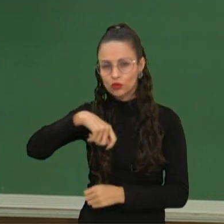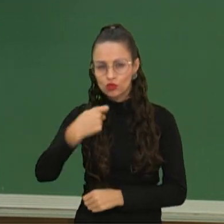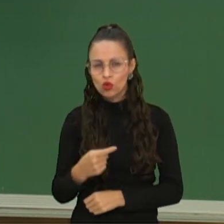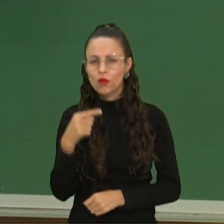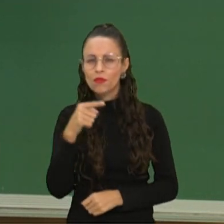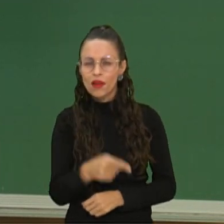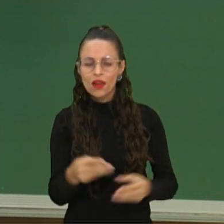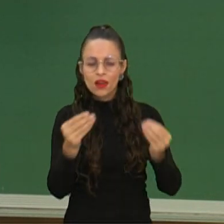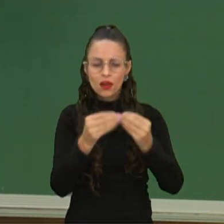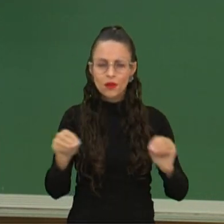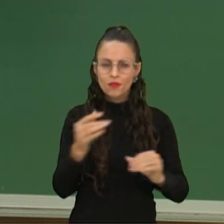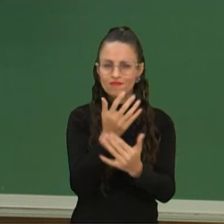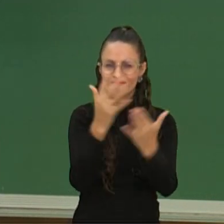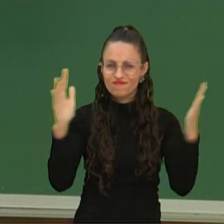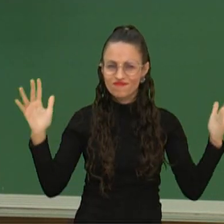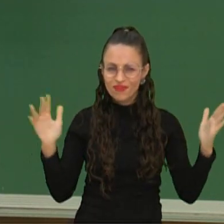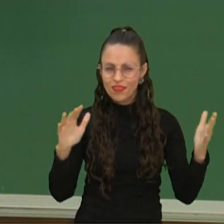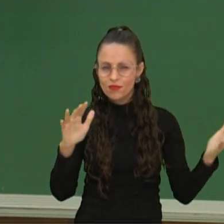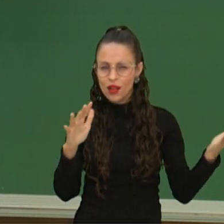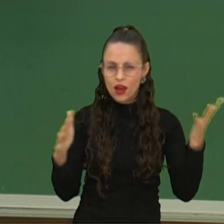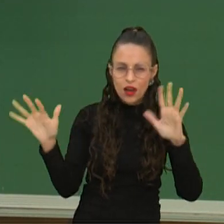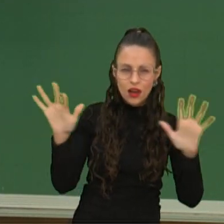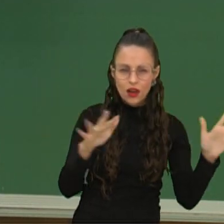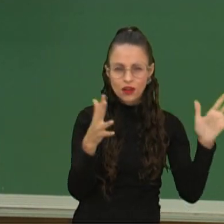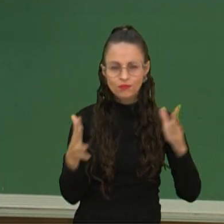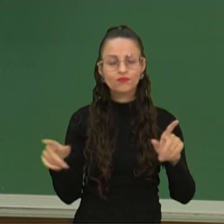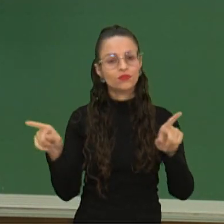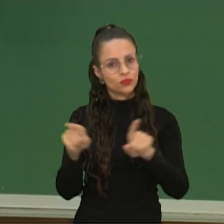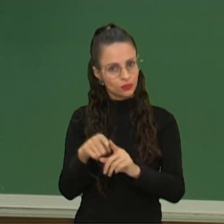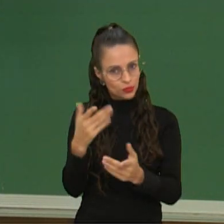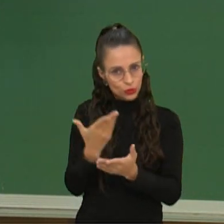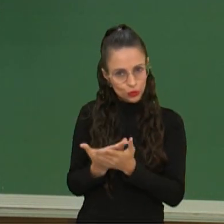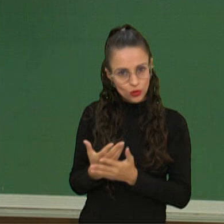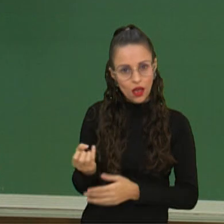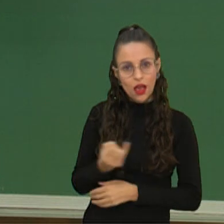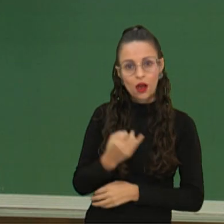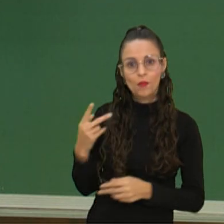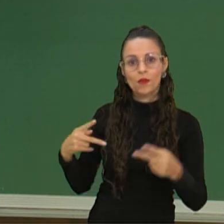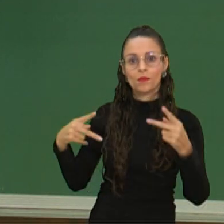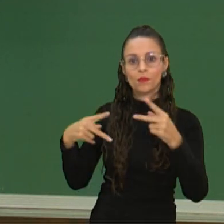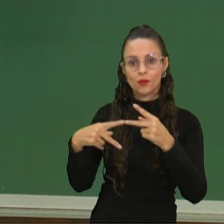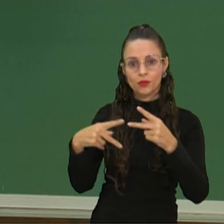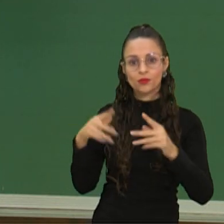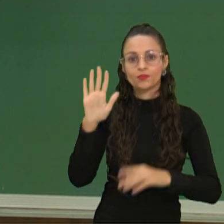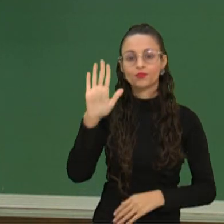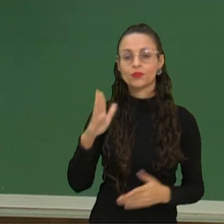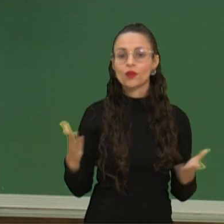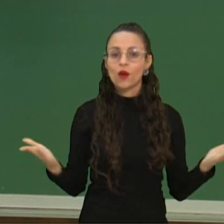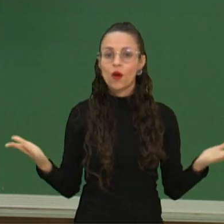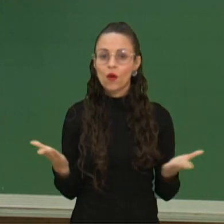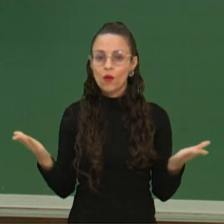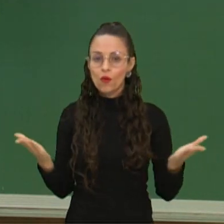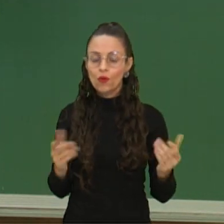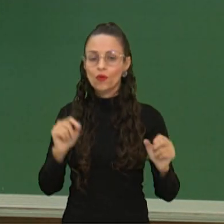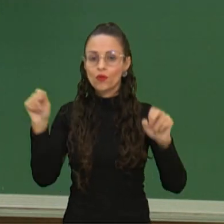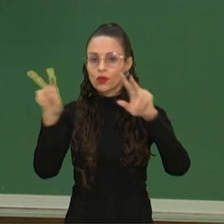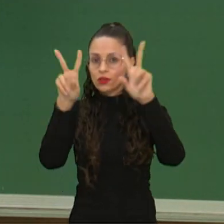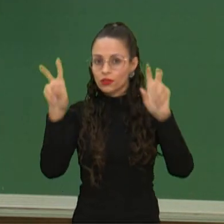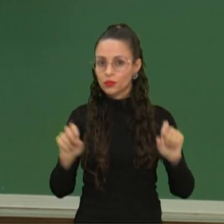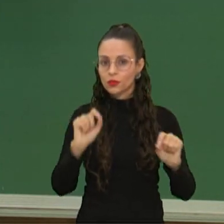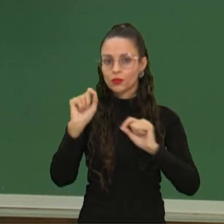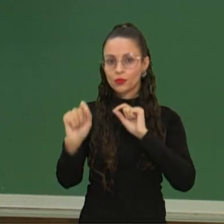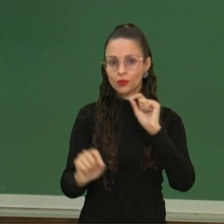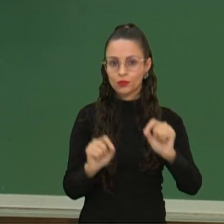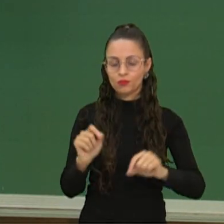né? E estudamos também algumas preposições. Para hoje, nós vamos falar sobre o seguinte: nós